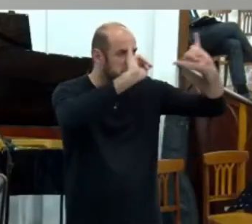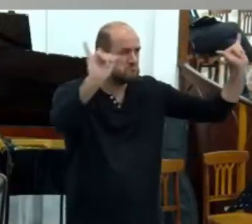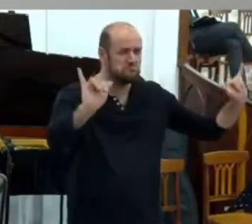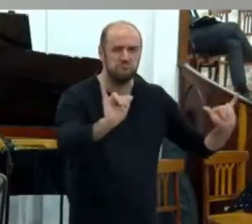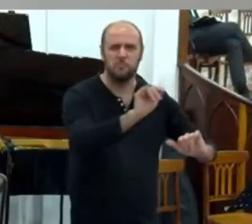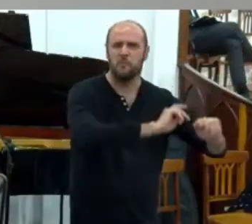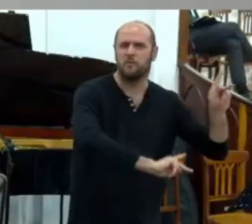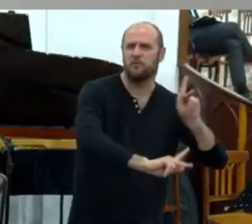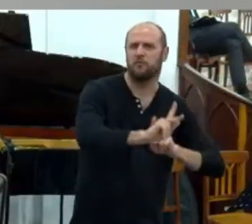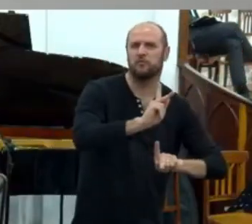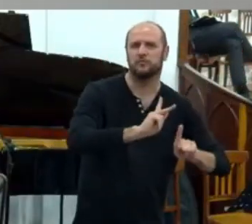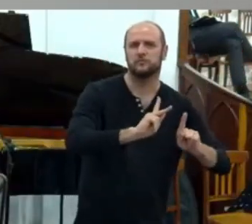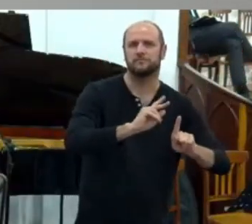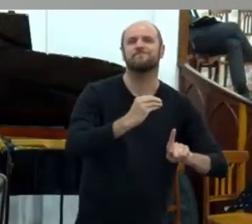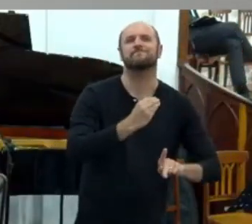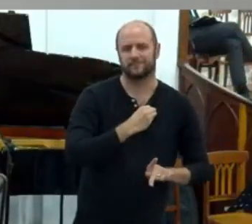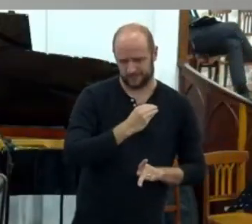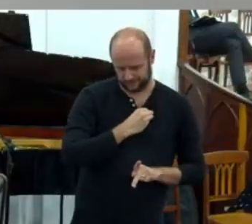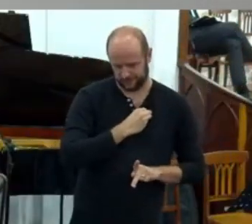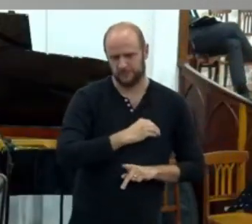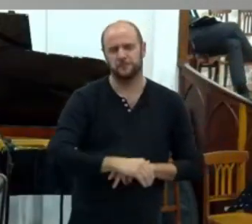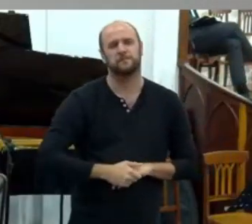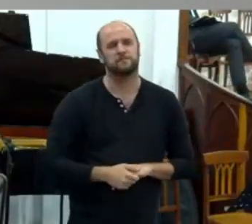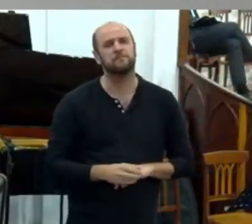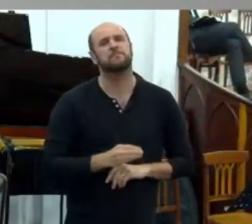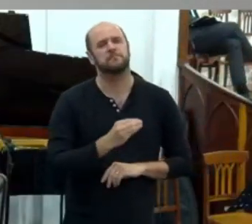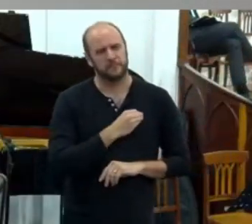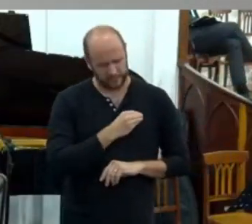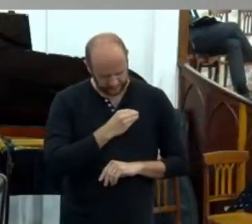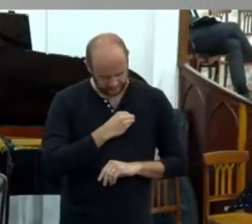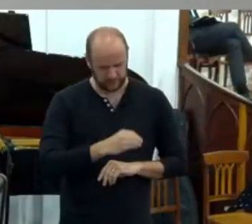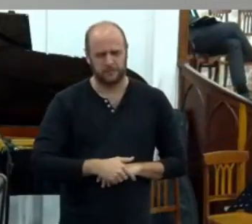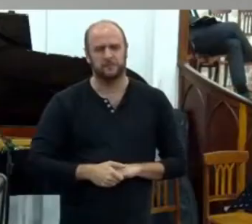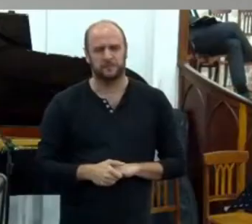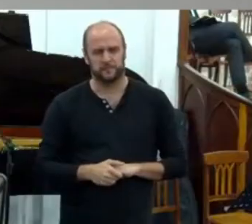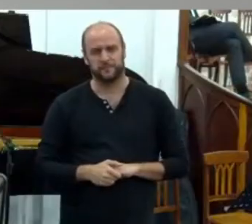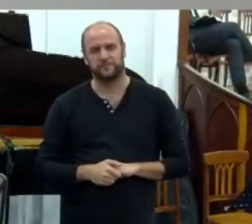Senhor, pecamos. Pecamos.